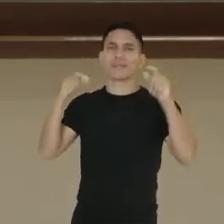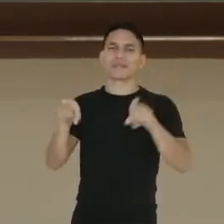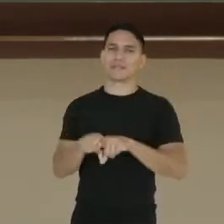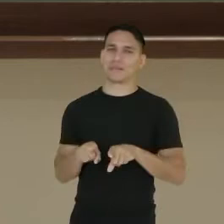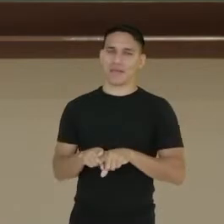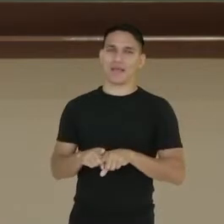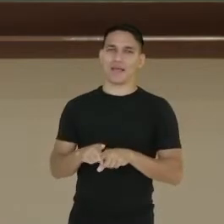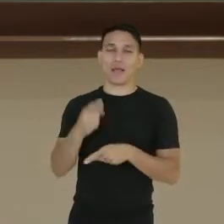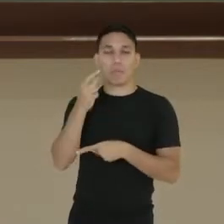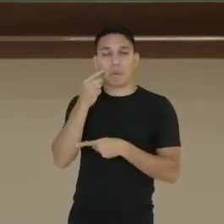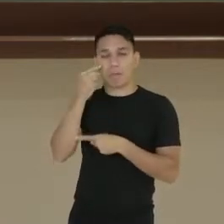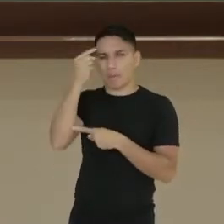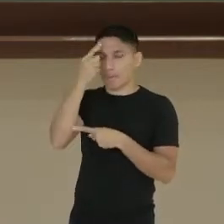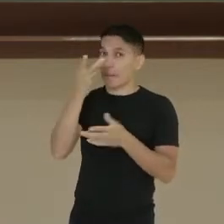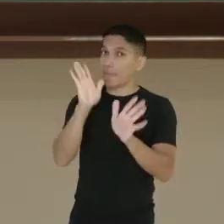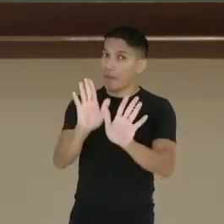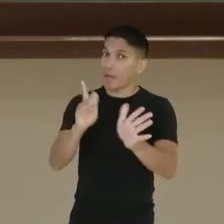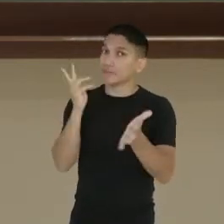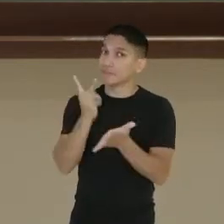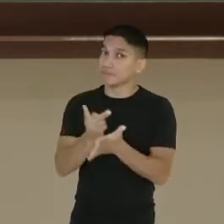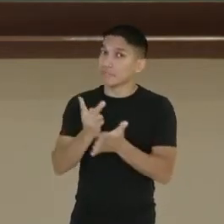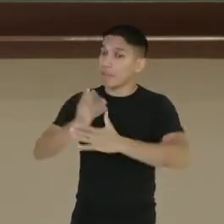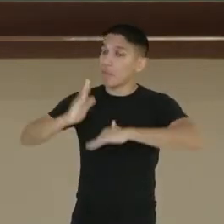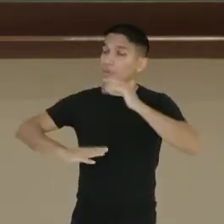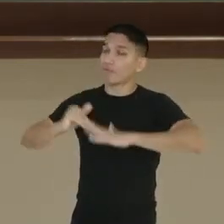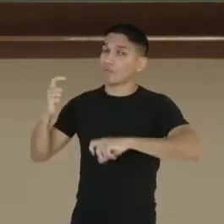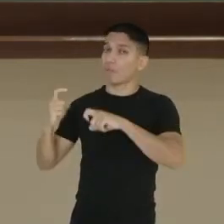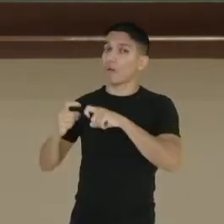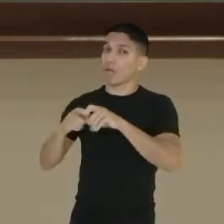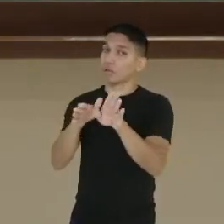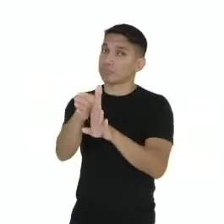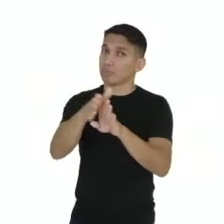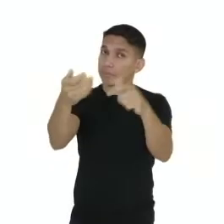deve ser sempre orientado por um profissional, por um médico.